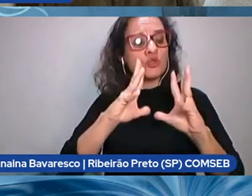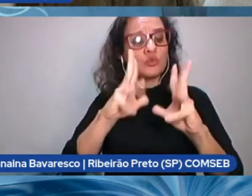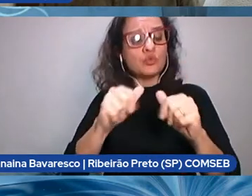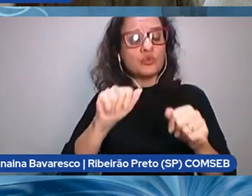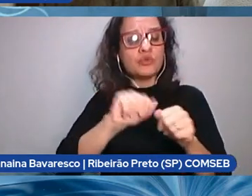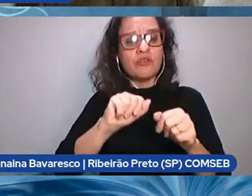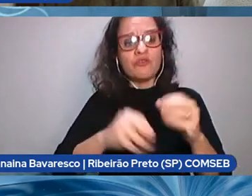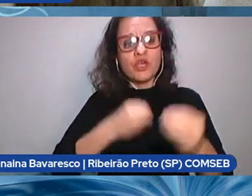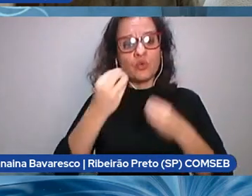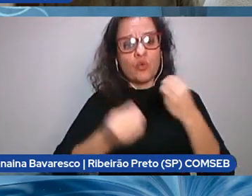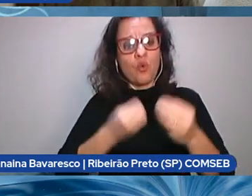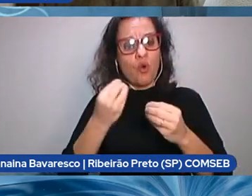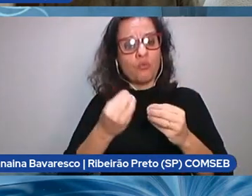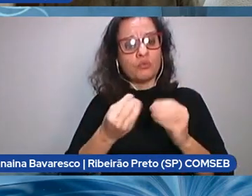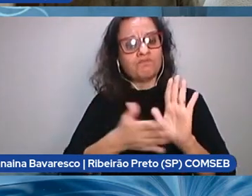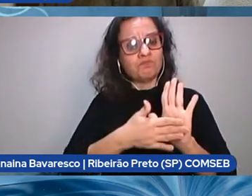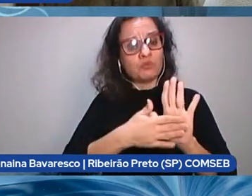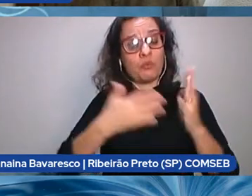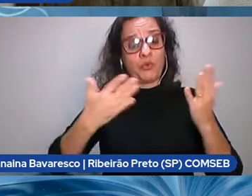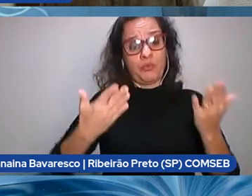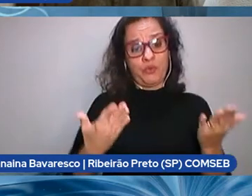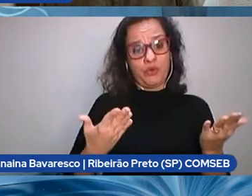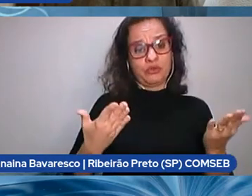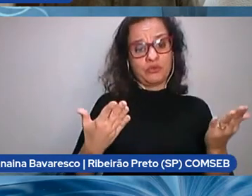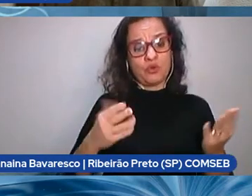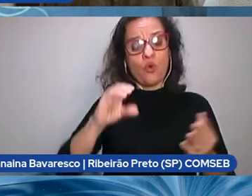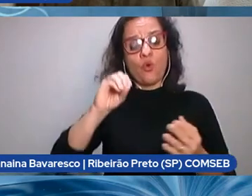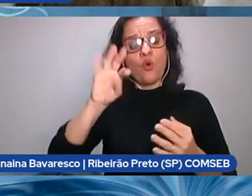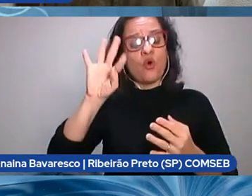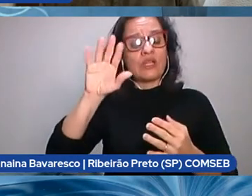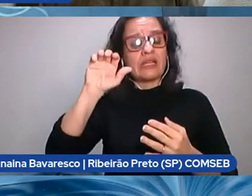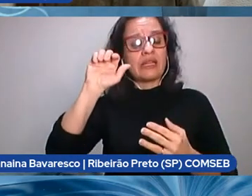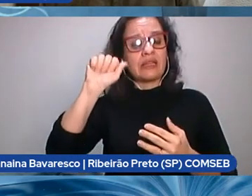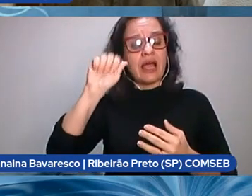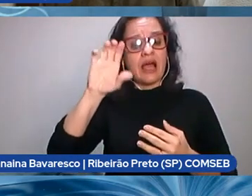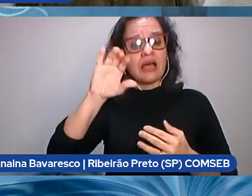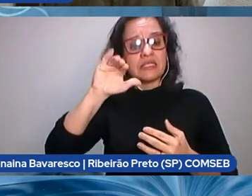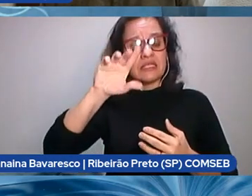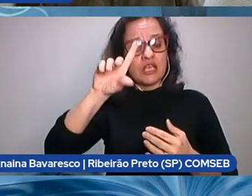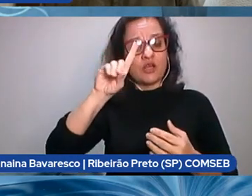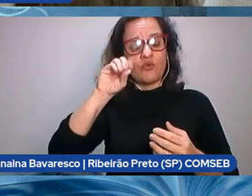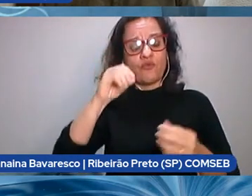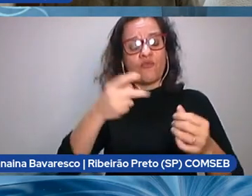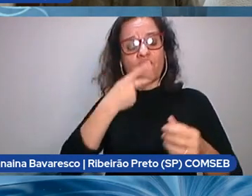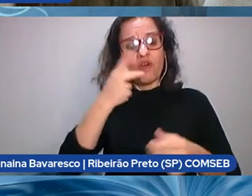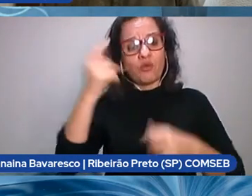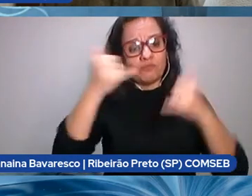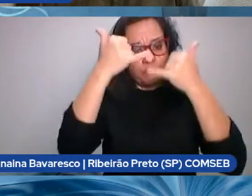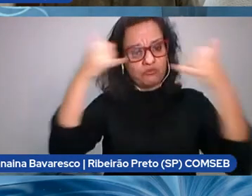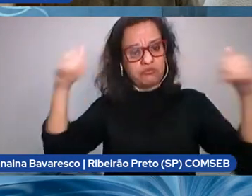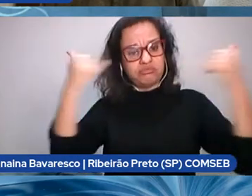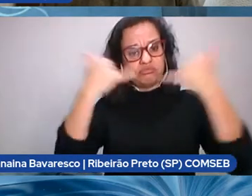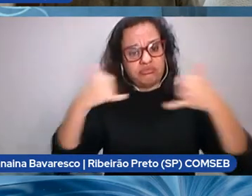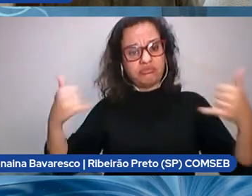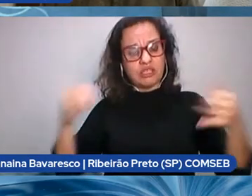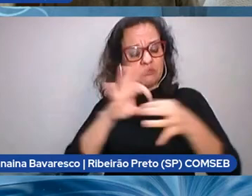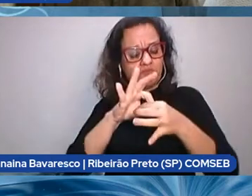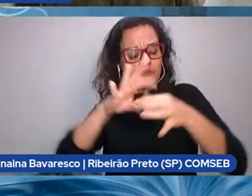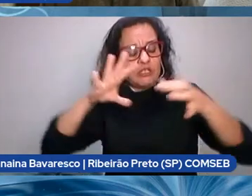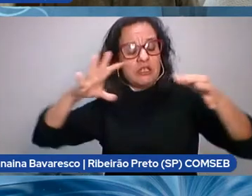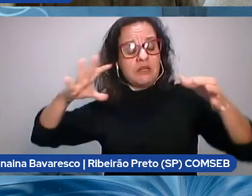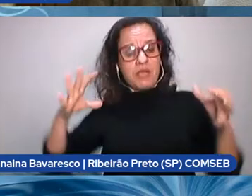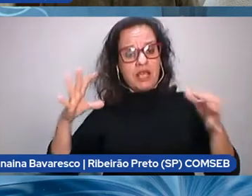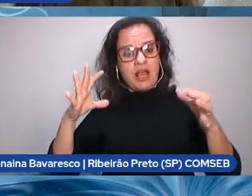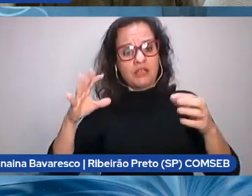com um bom propósito. O Tassilo, se eu não me engano, falou aqui que, por exemplo, a energia que pode se liberar de um átomo,